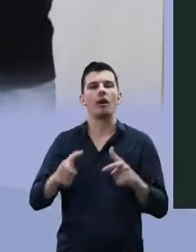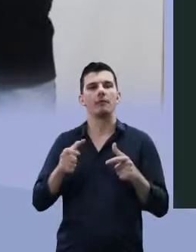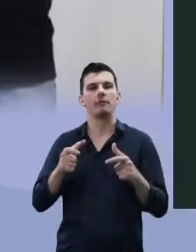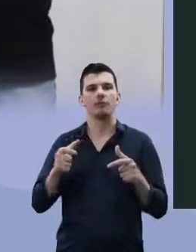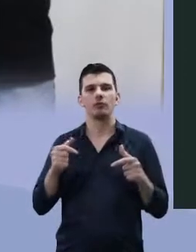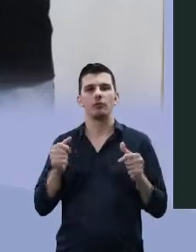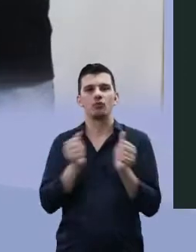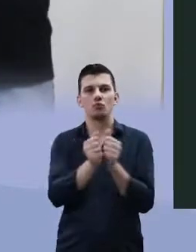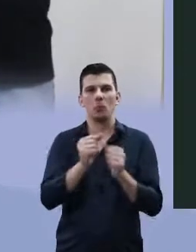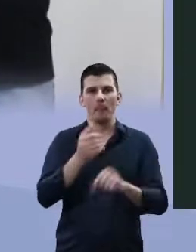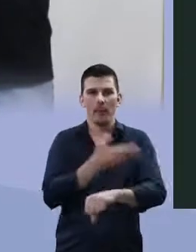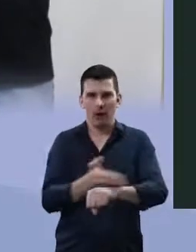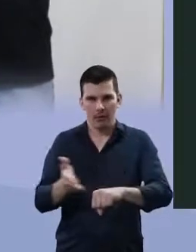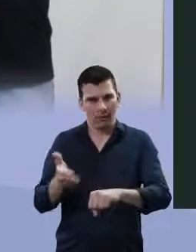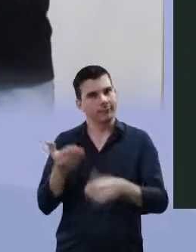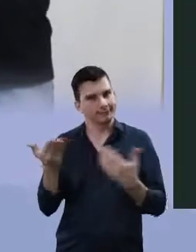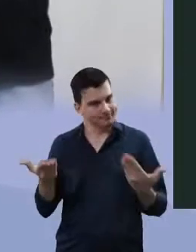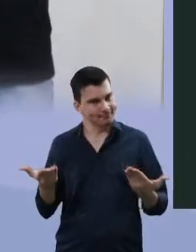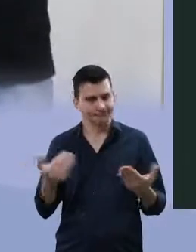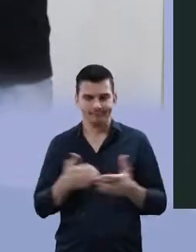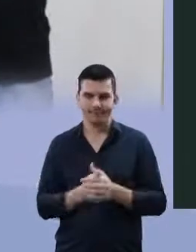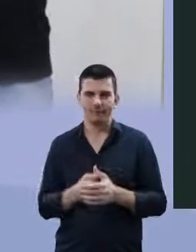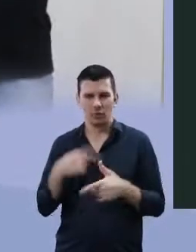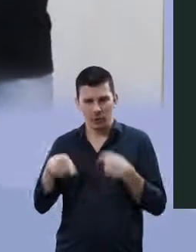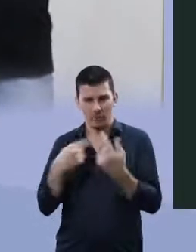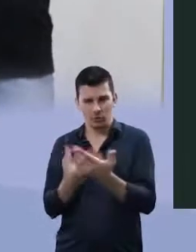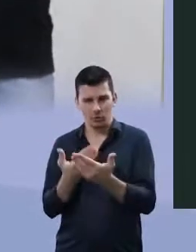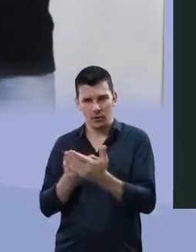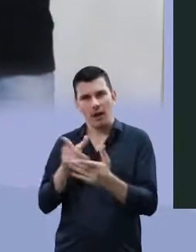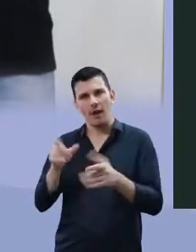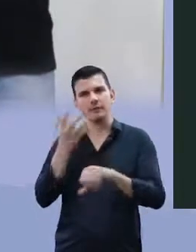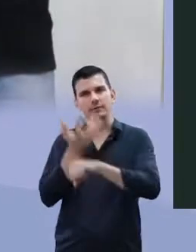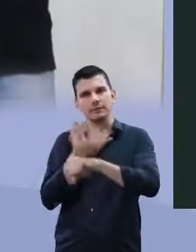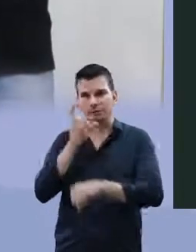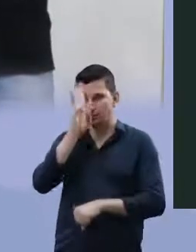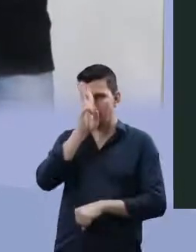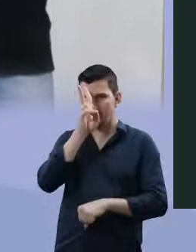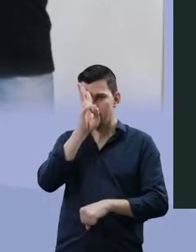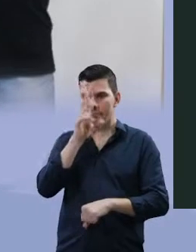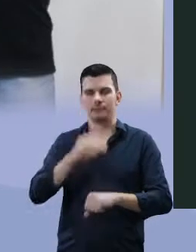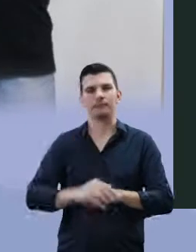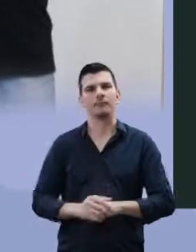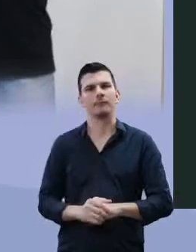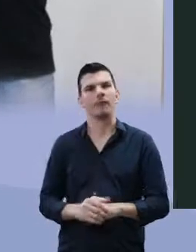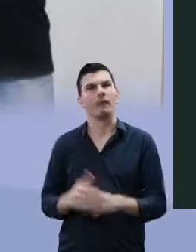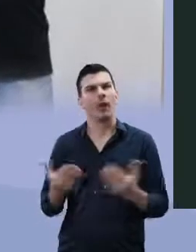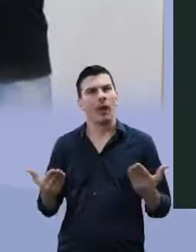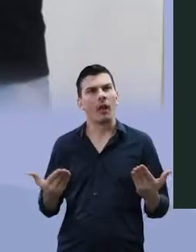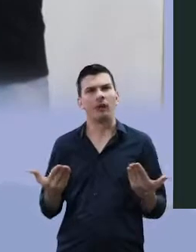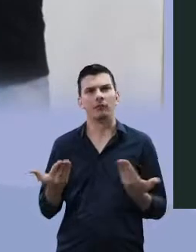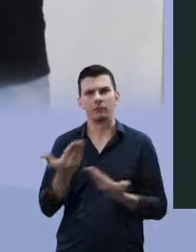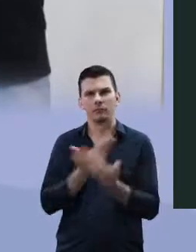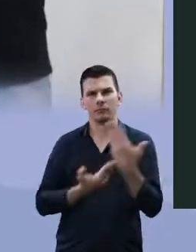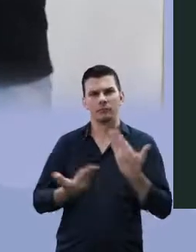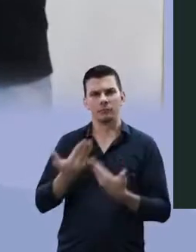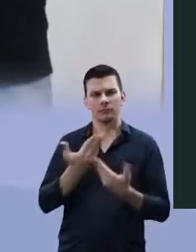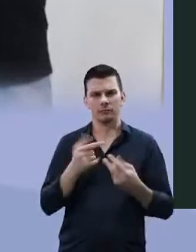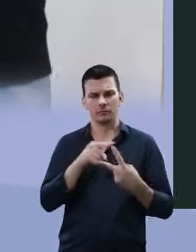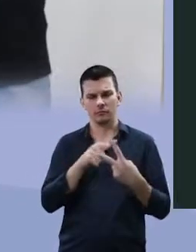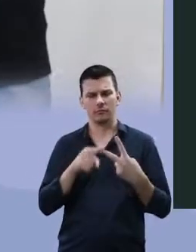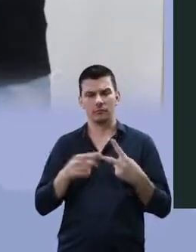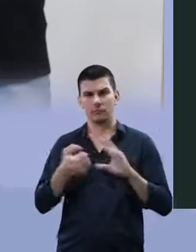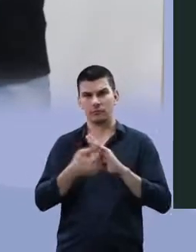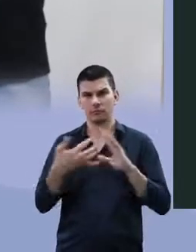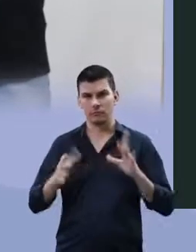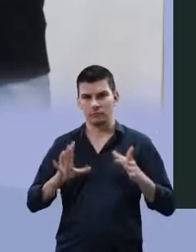brancos. Mas isso aí vocês vão estudar mais um pouco isso em história, né? E aí a gente associa, vamos